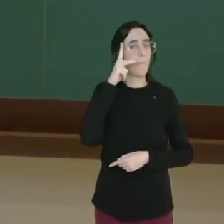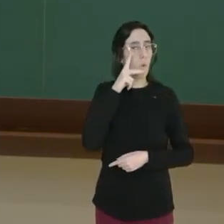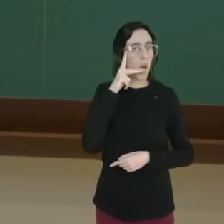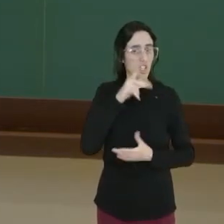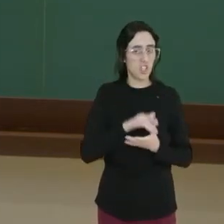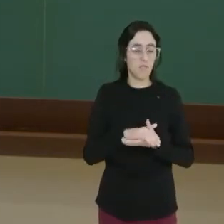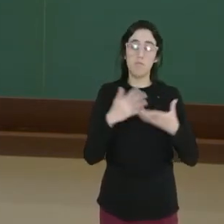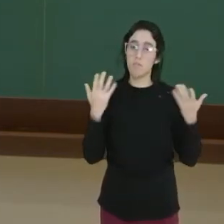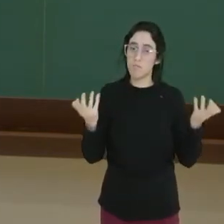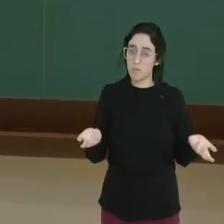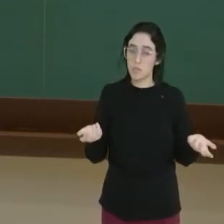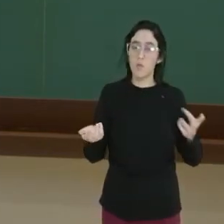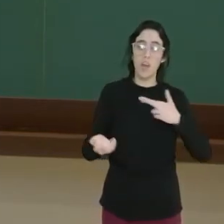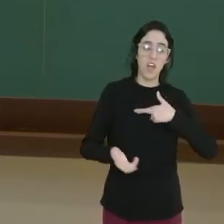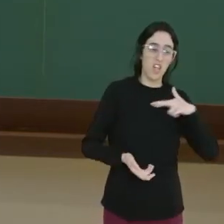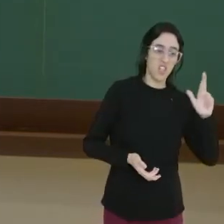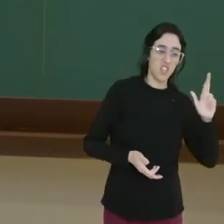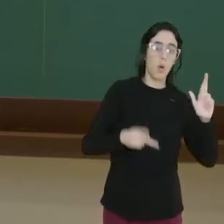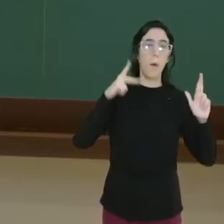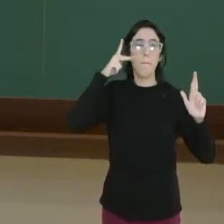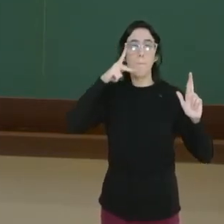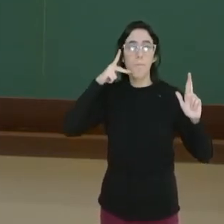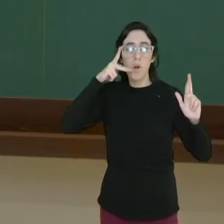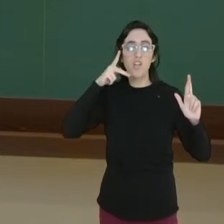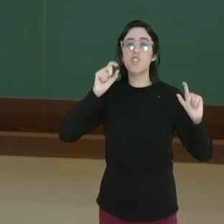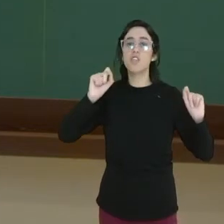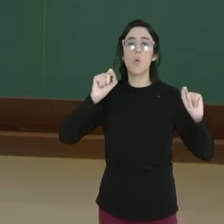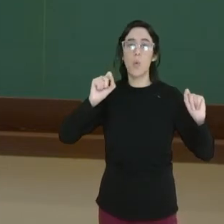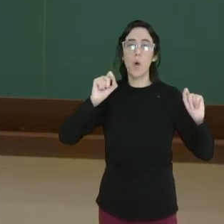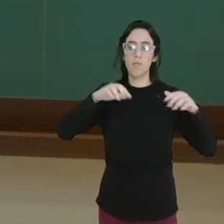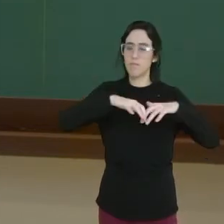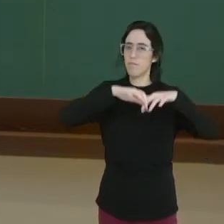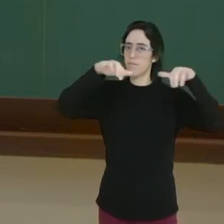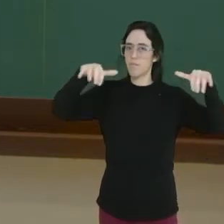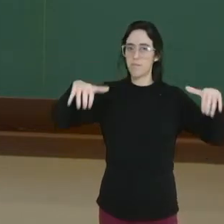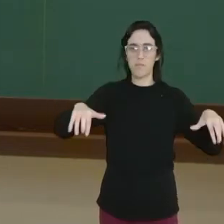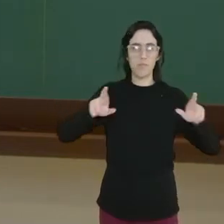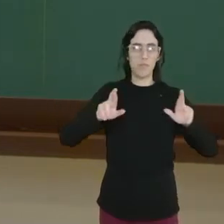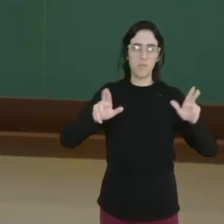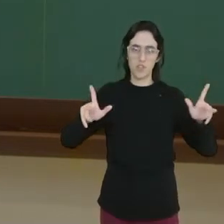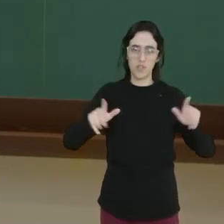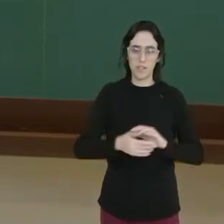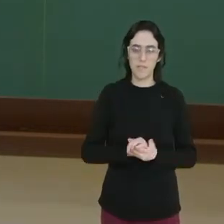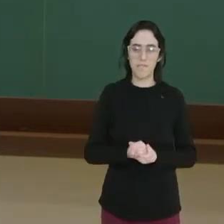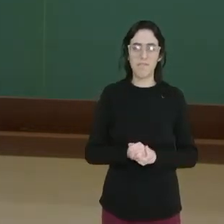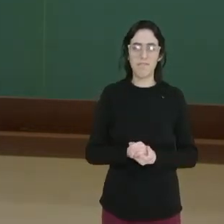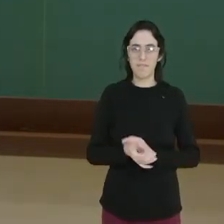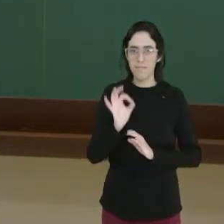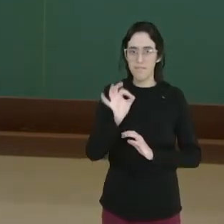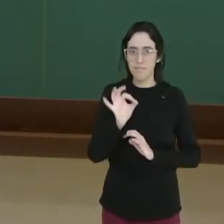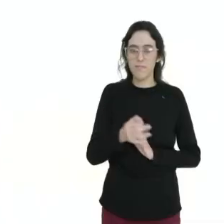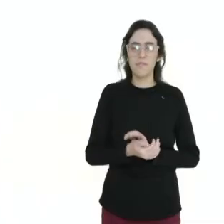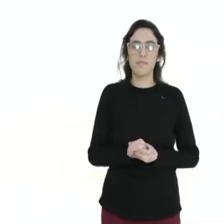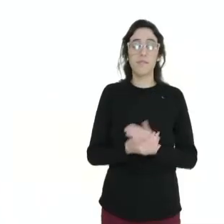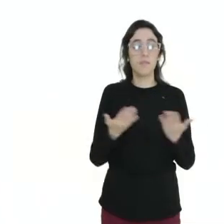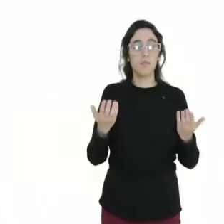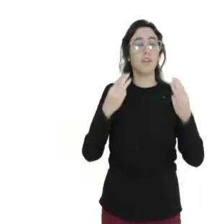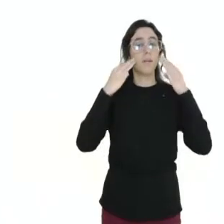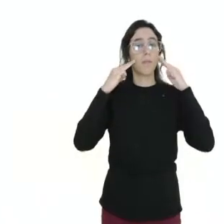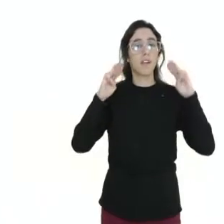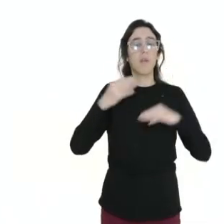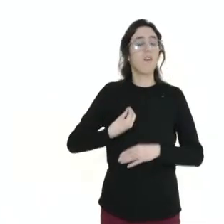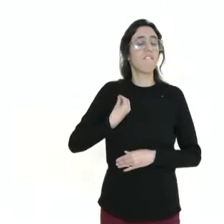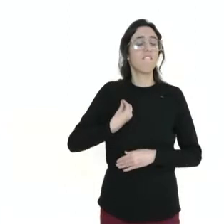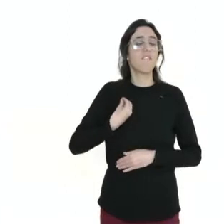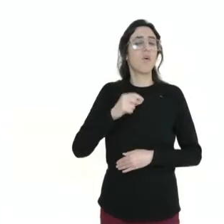Então, política e religião colocada como matérias totalmente separadas, certo? Maquiavel viveu no